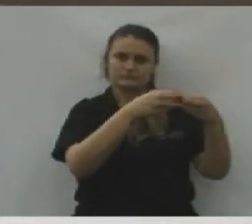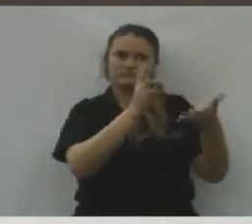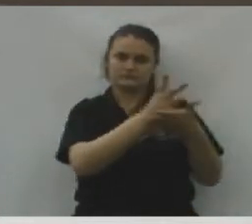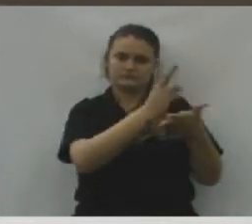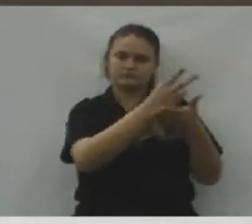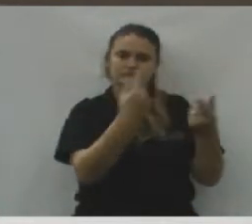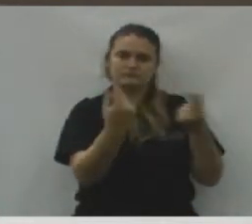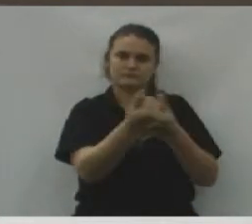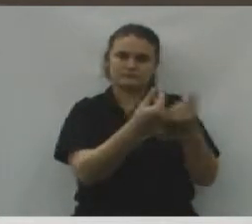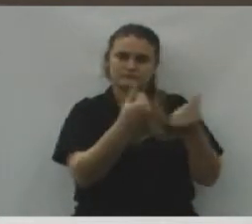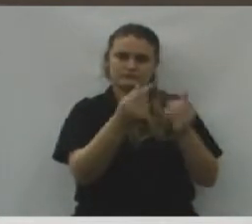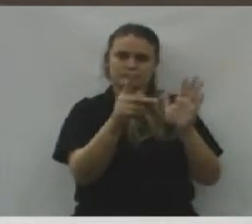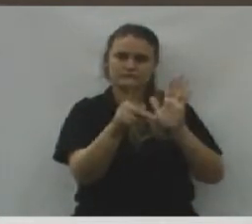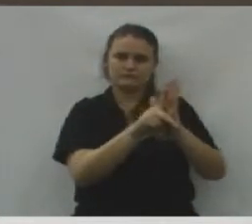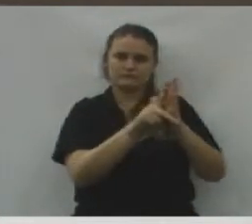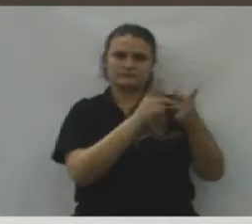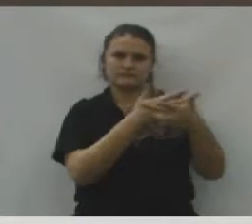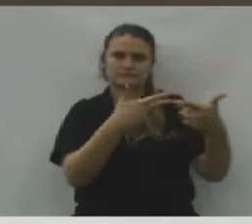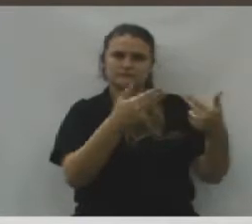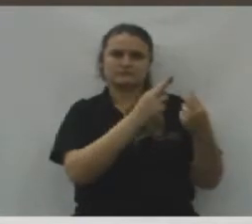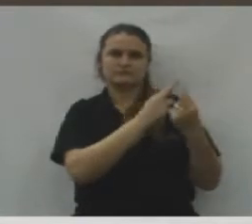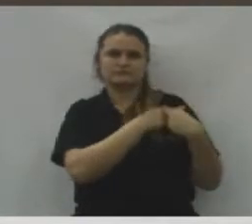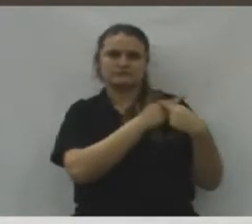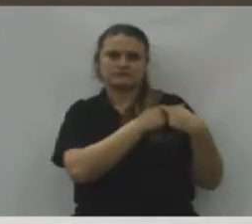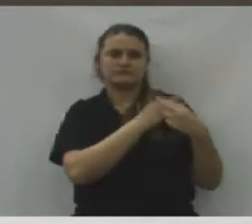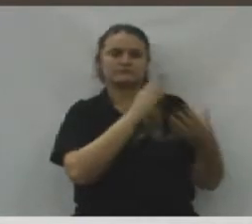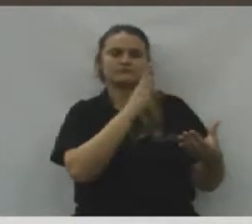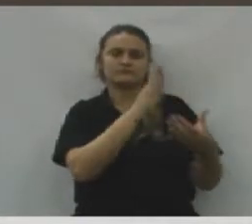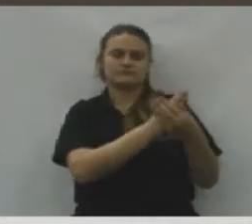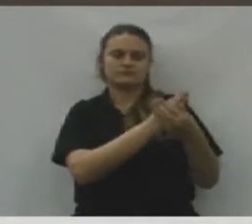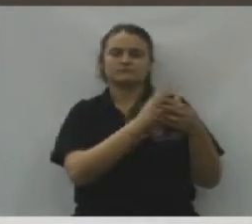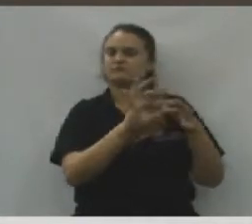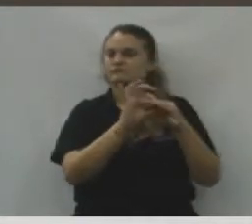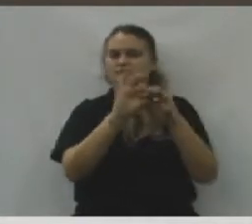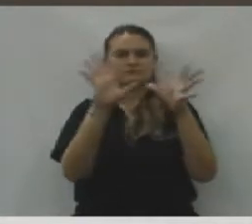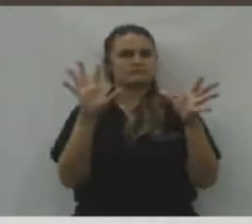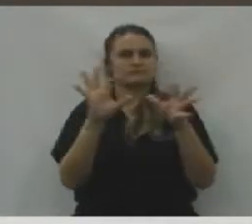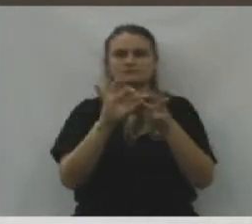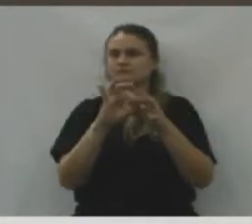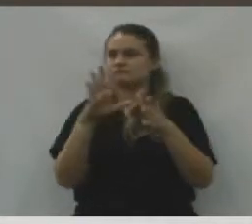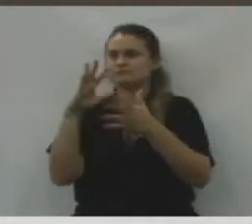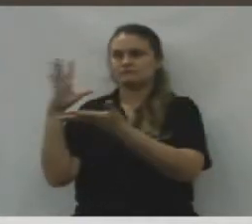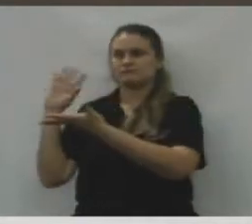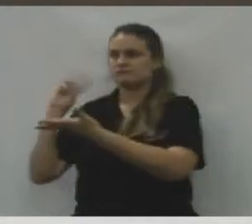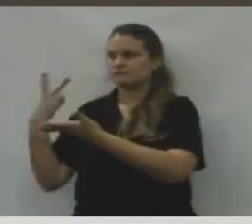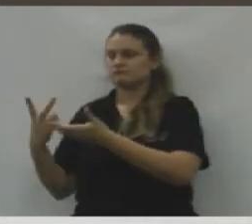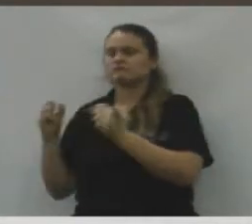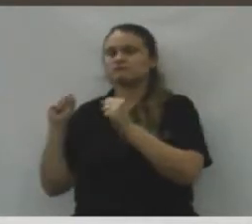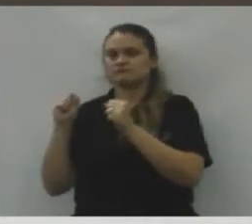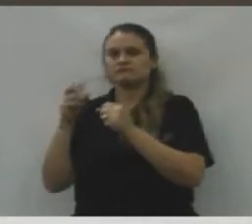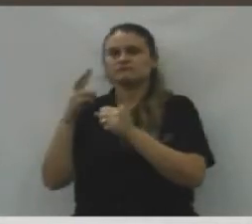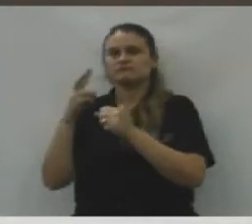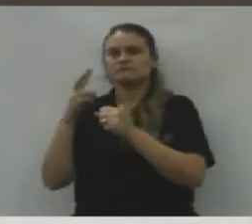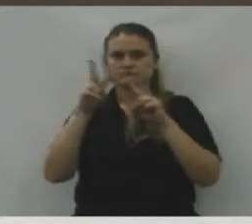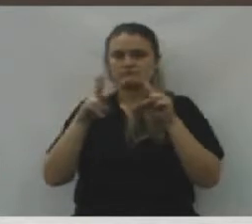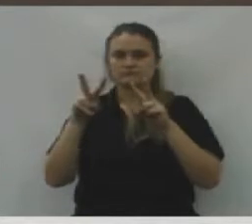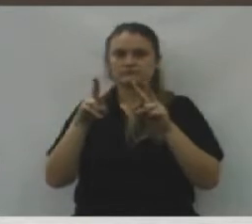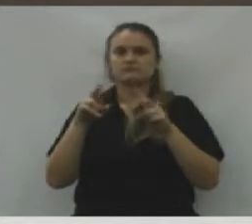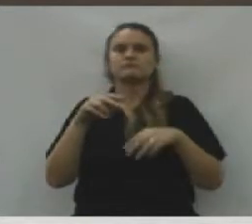de Finanças, Orçamento e Patrimônio. O processo encontra-se à disposição dos demais vereadores.